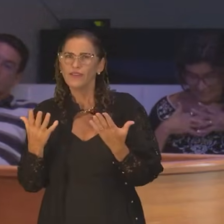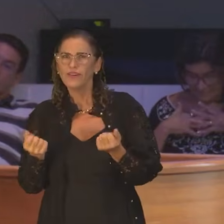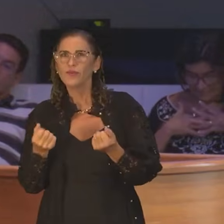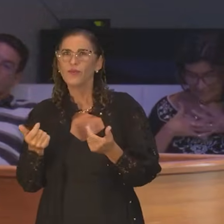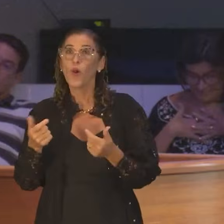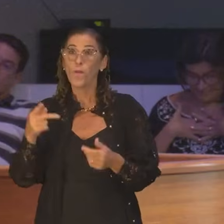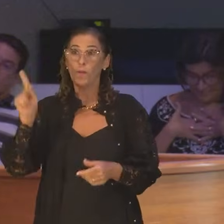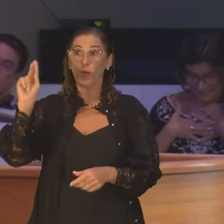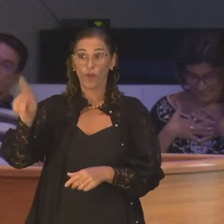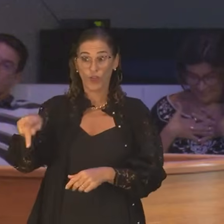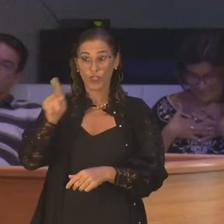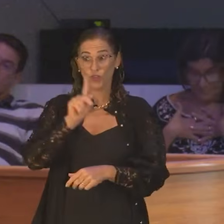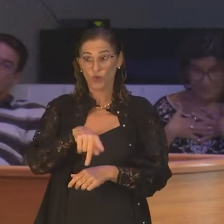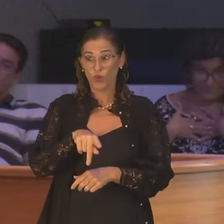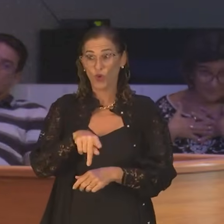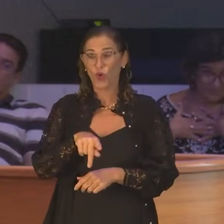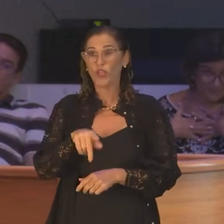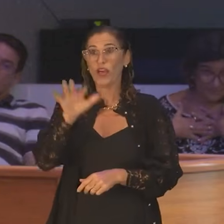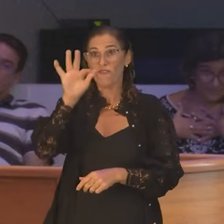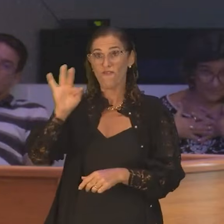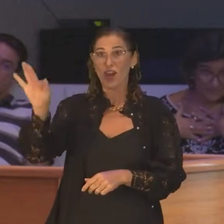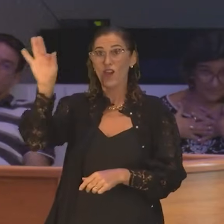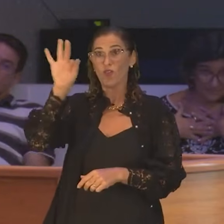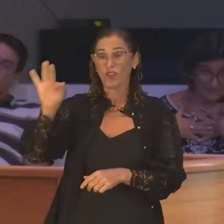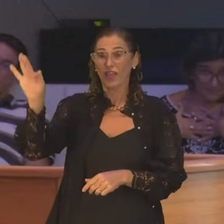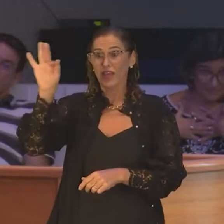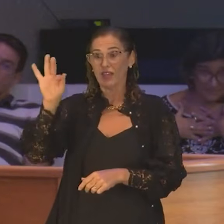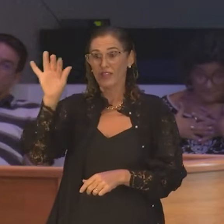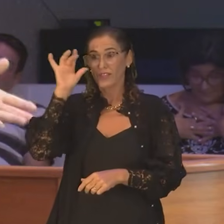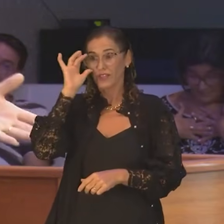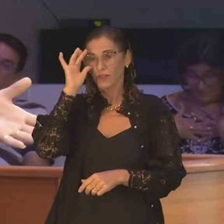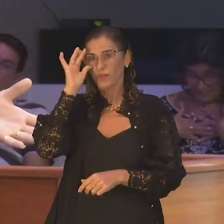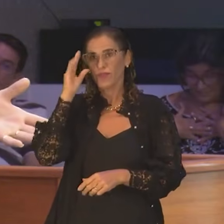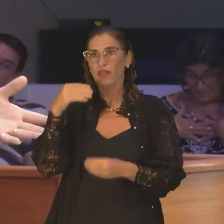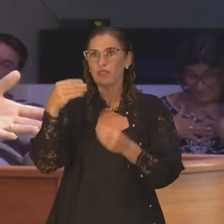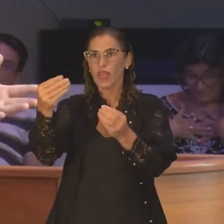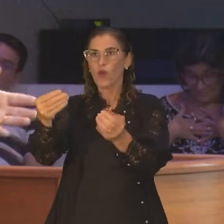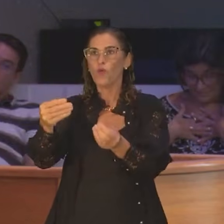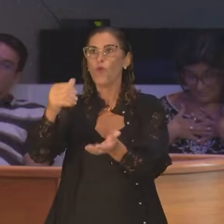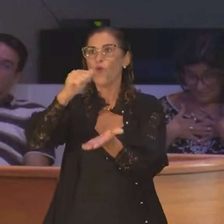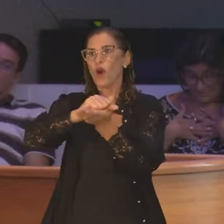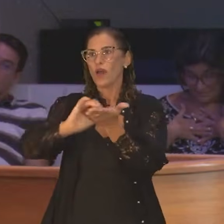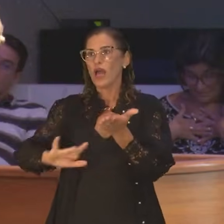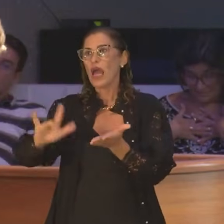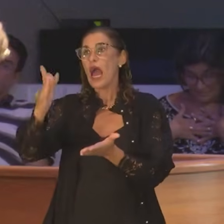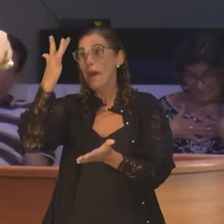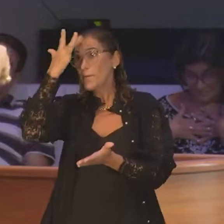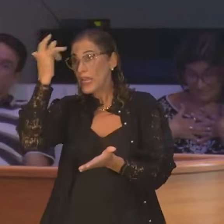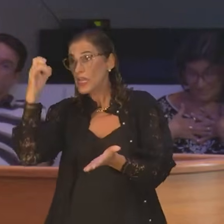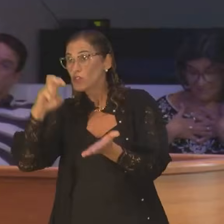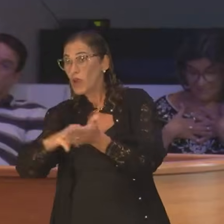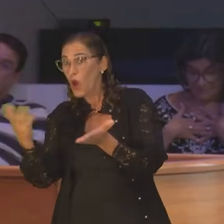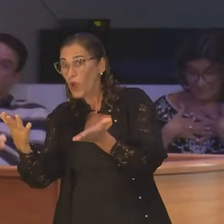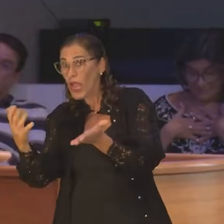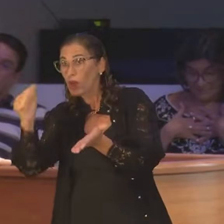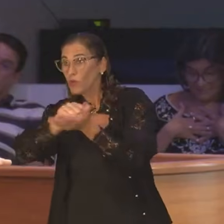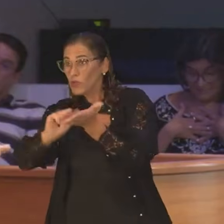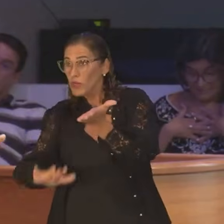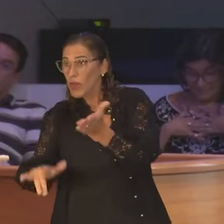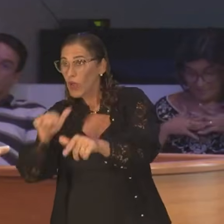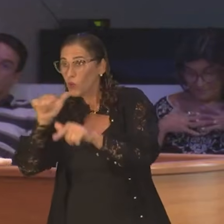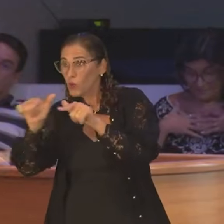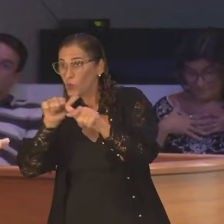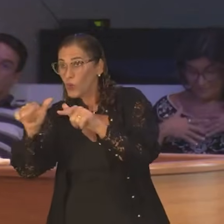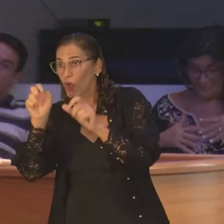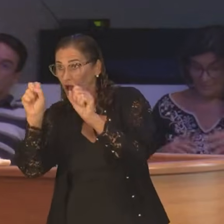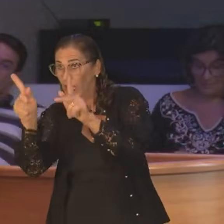o professor na faculdade te deu uma tarefa e te disse, amanhã de manhã eu quero essa tarefa aqui.